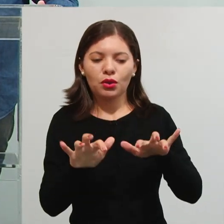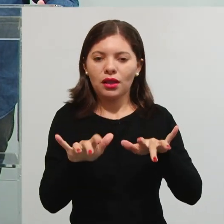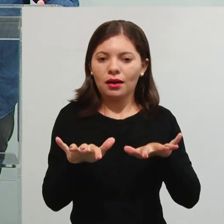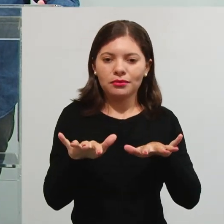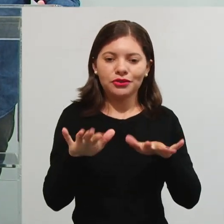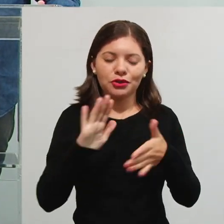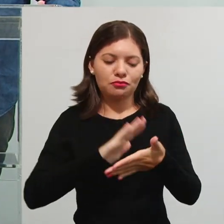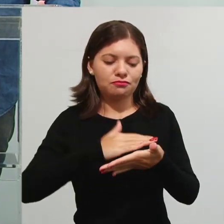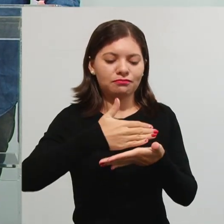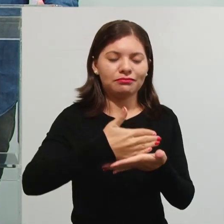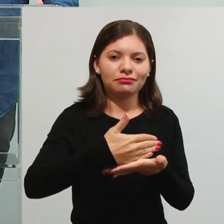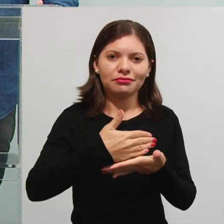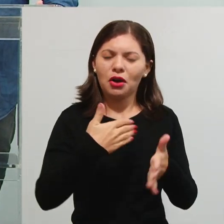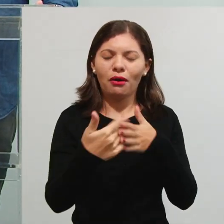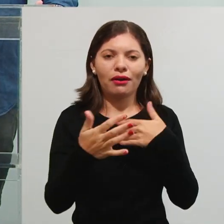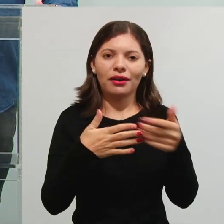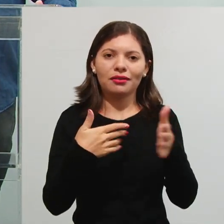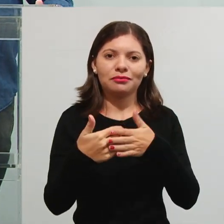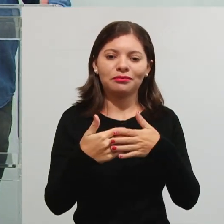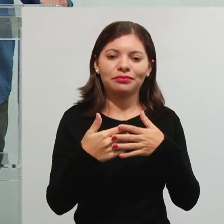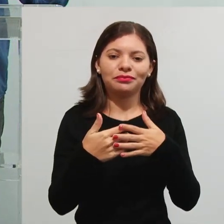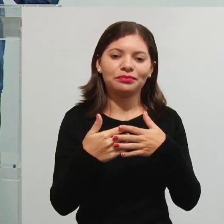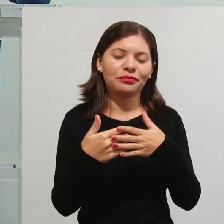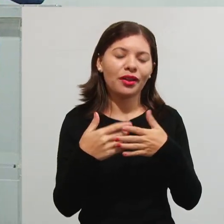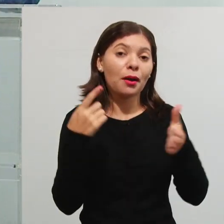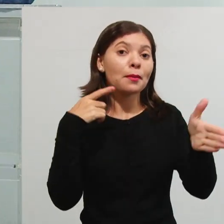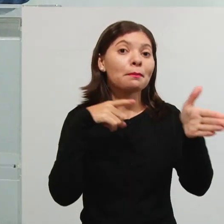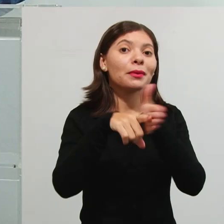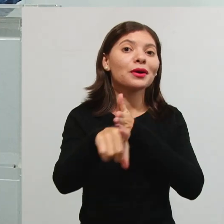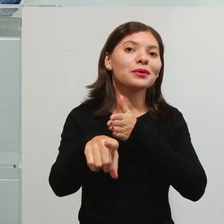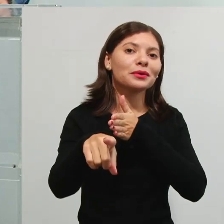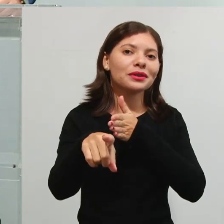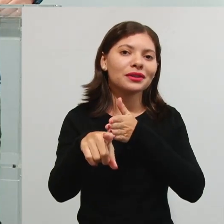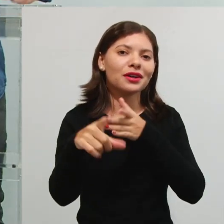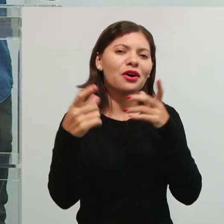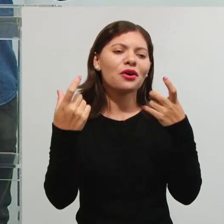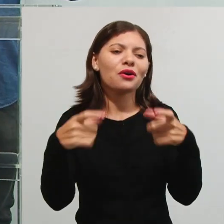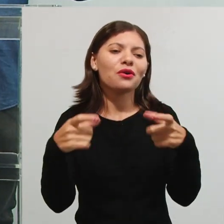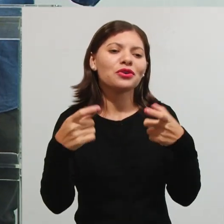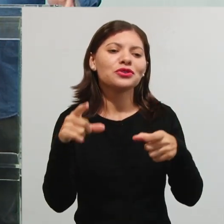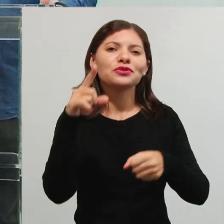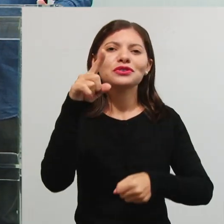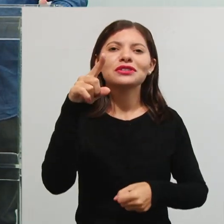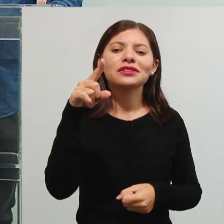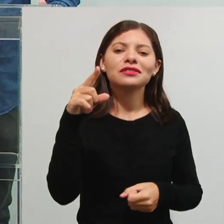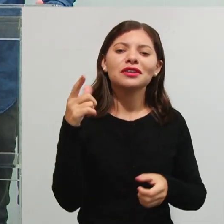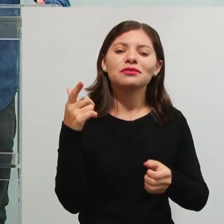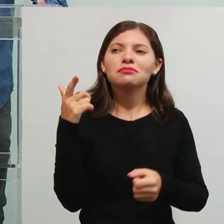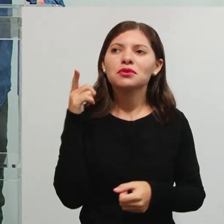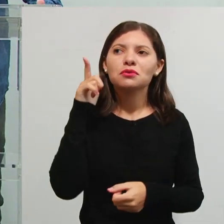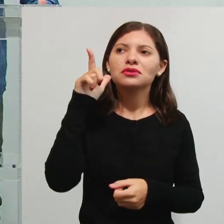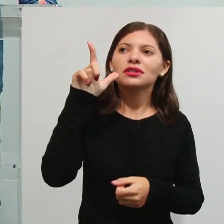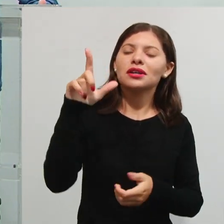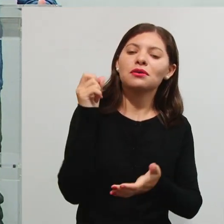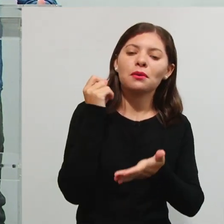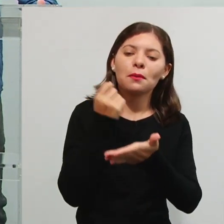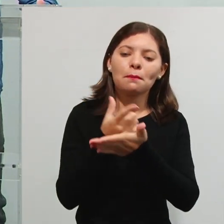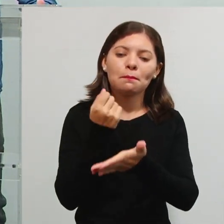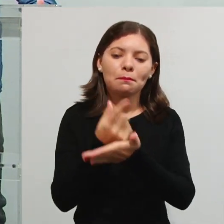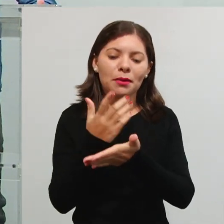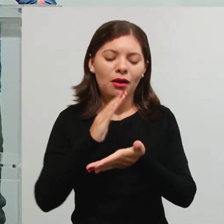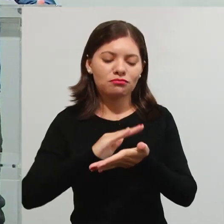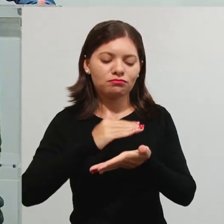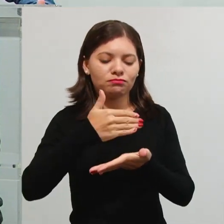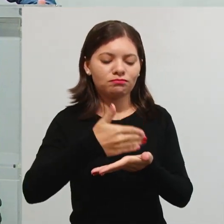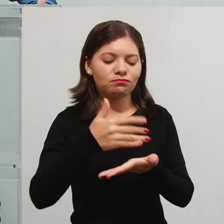quiser. Aonde, eu te pergunto, aonde que você vai comprar esse computador, esse smartphone, esse